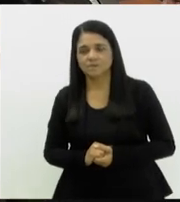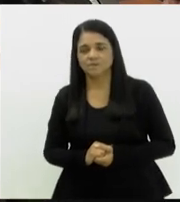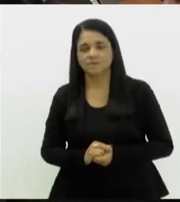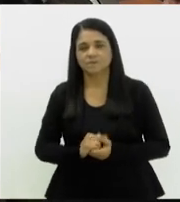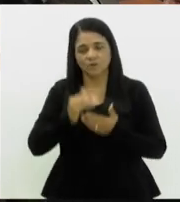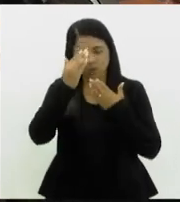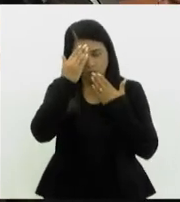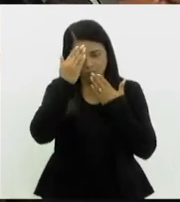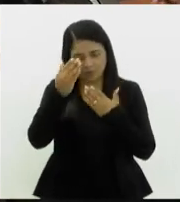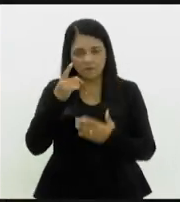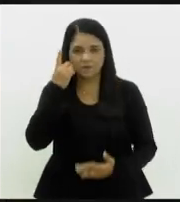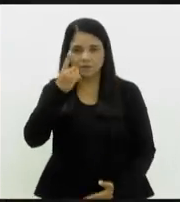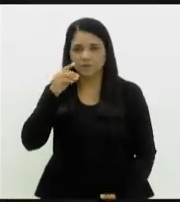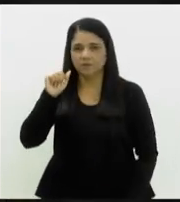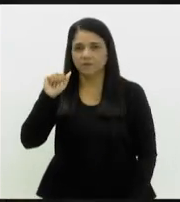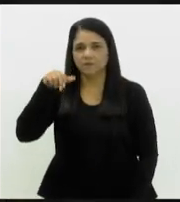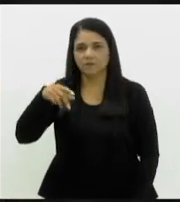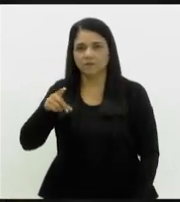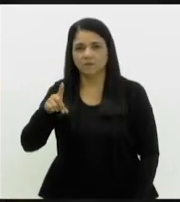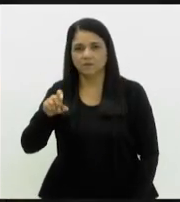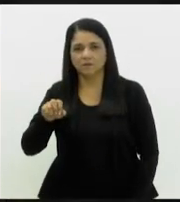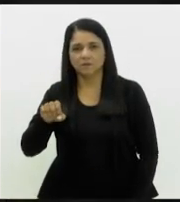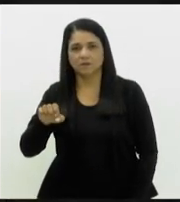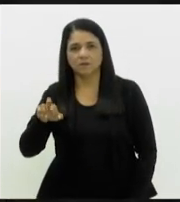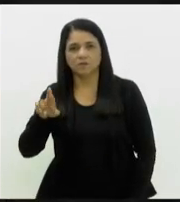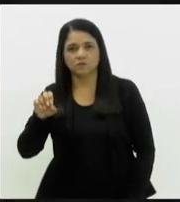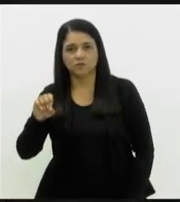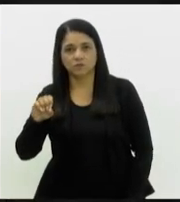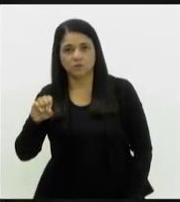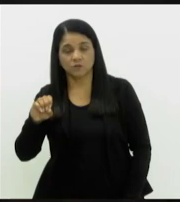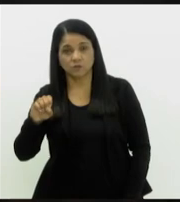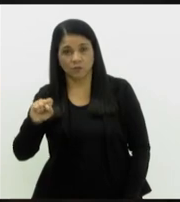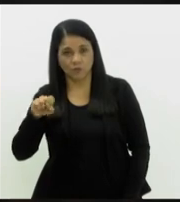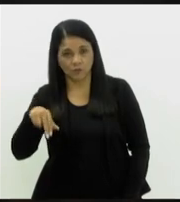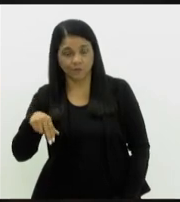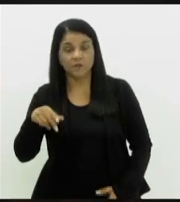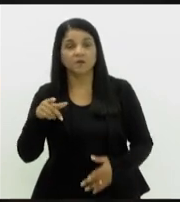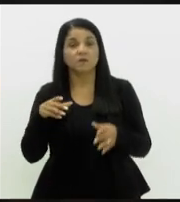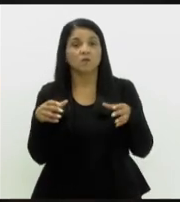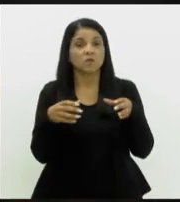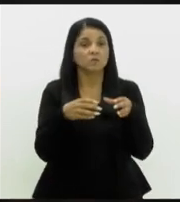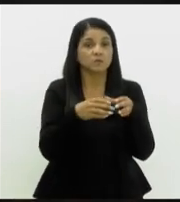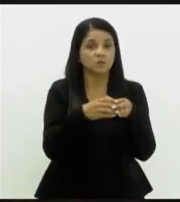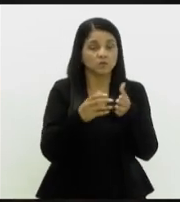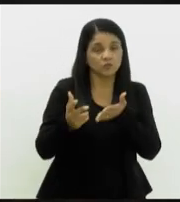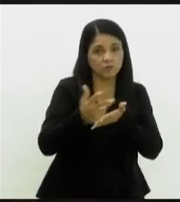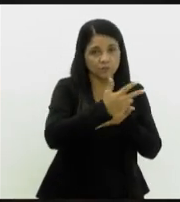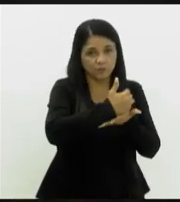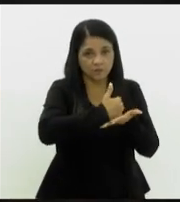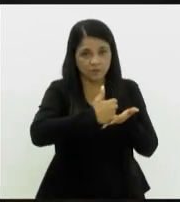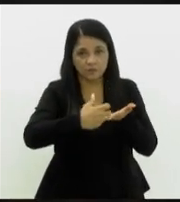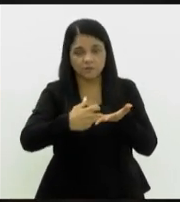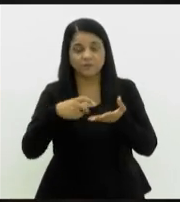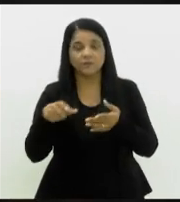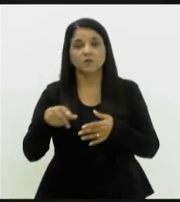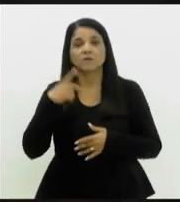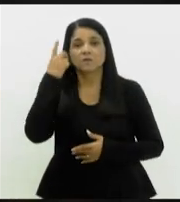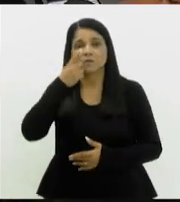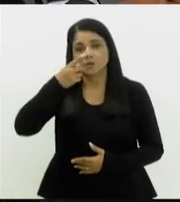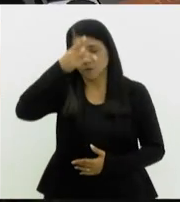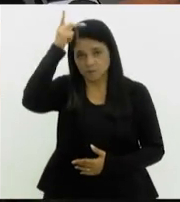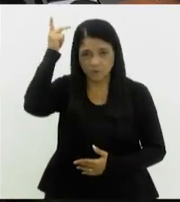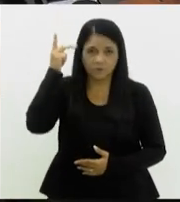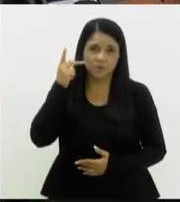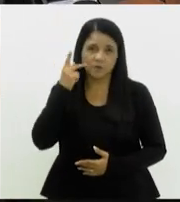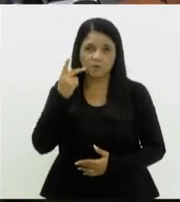Obrigado, deputado Anderson. Pela Comissão de Tributação, deputado Luiz Paulo, por favor.